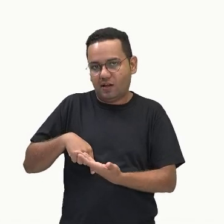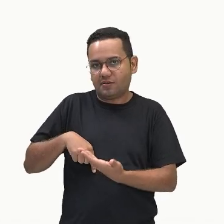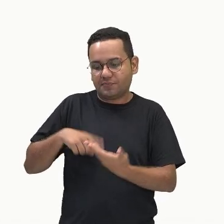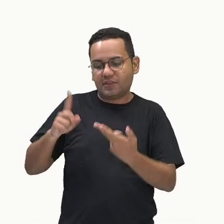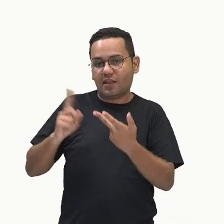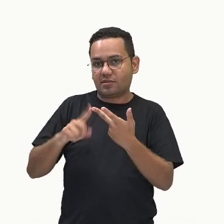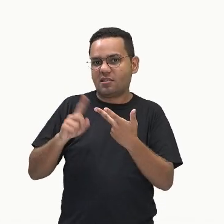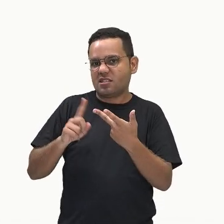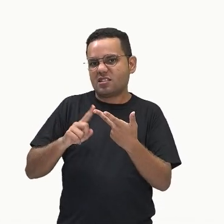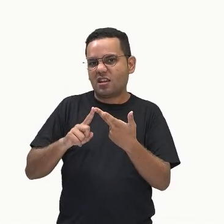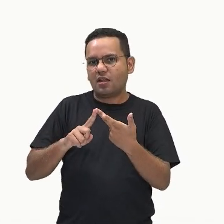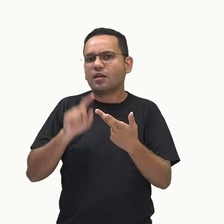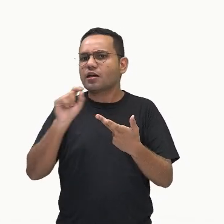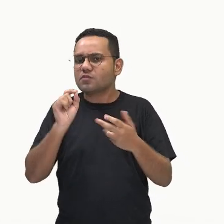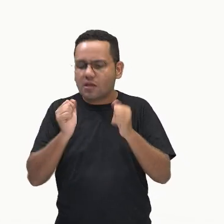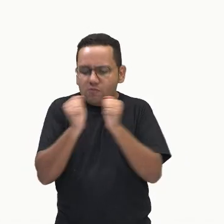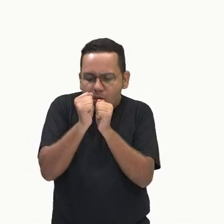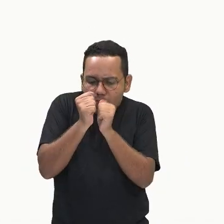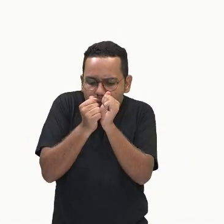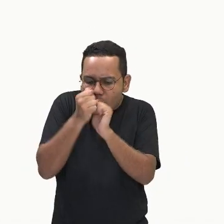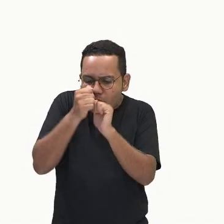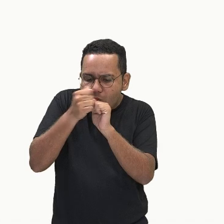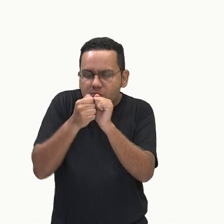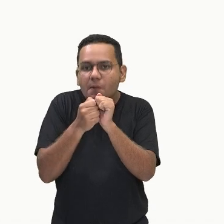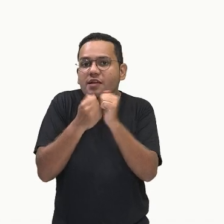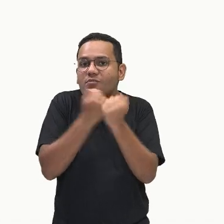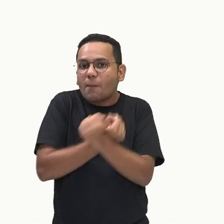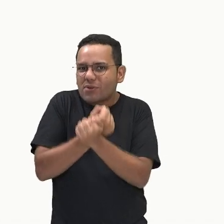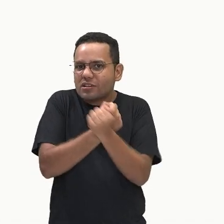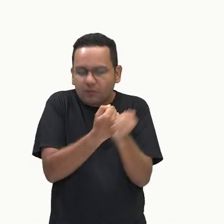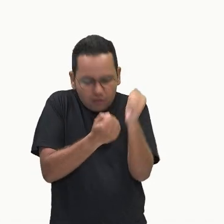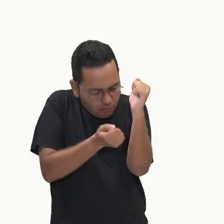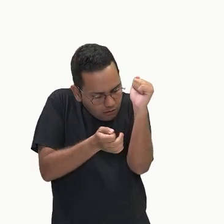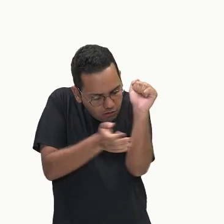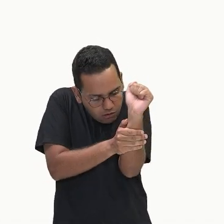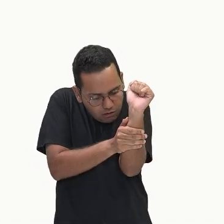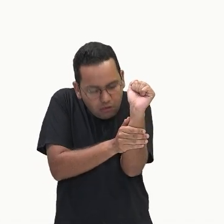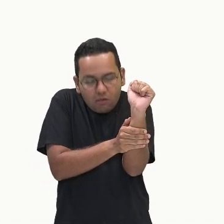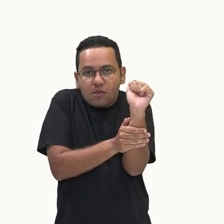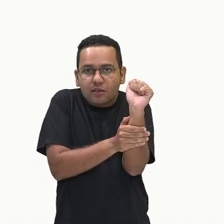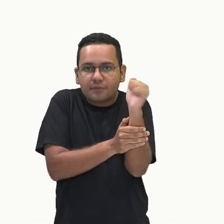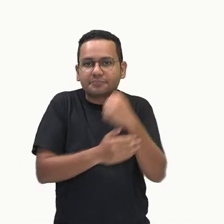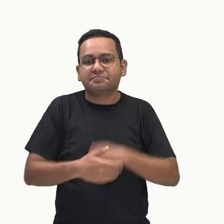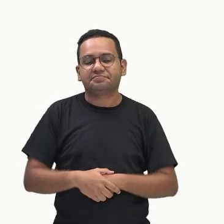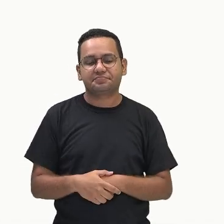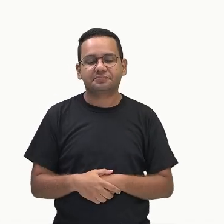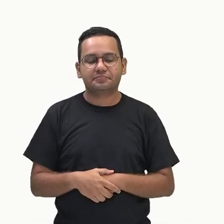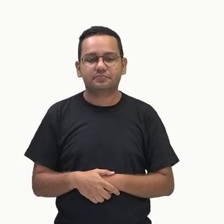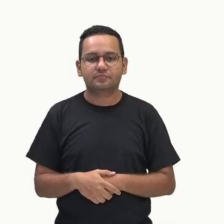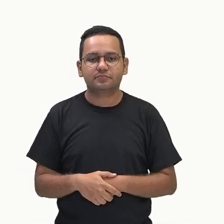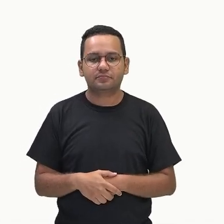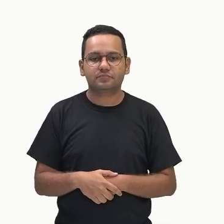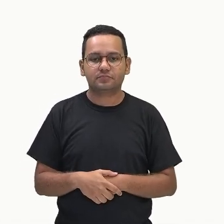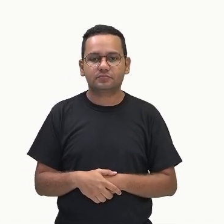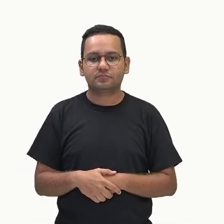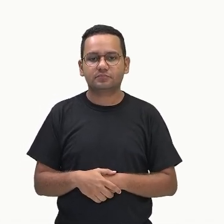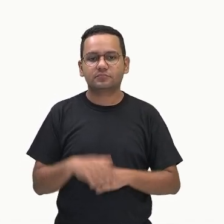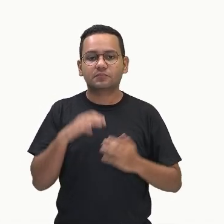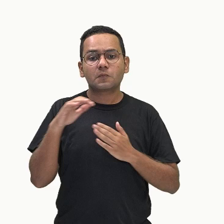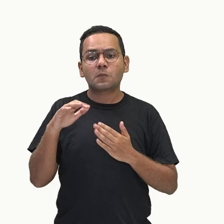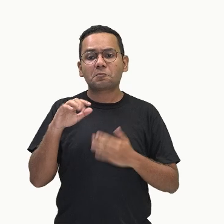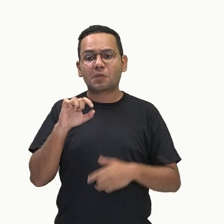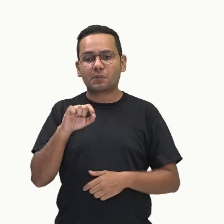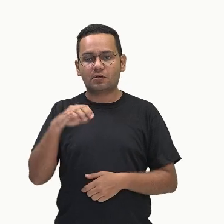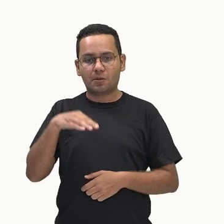aglutinação das plaquetas, certo? Então é essa a função. Além dessa medula óssea